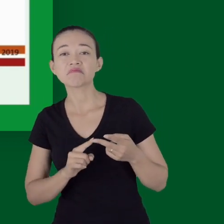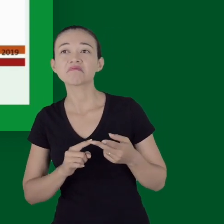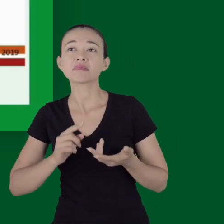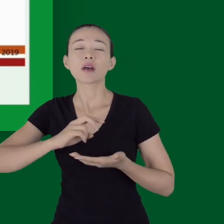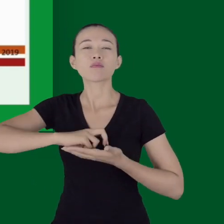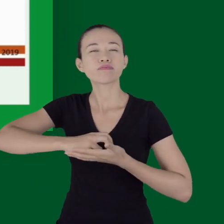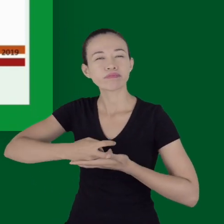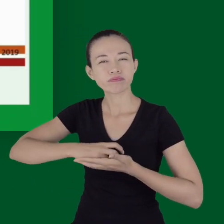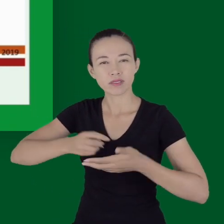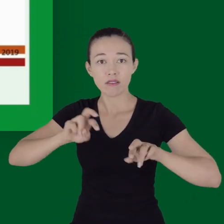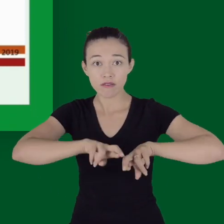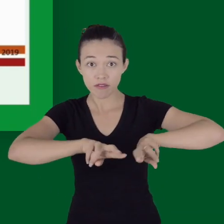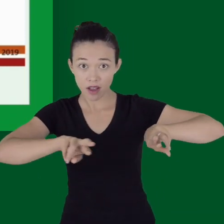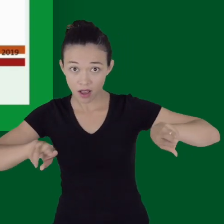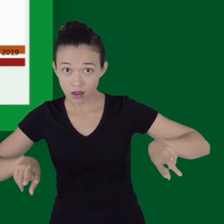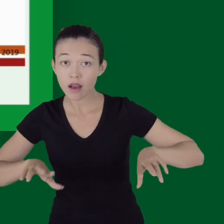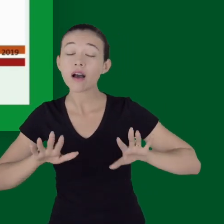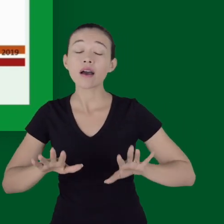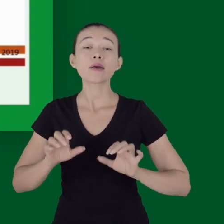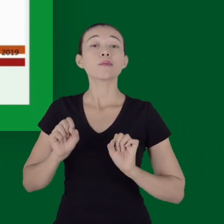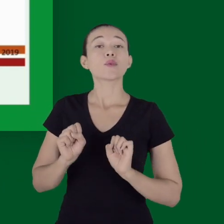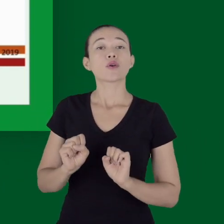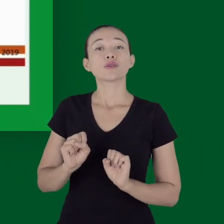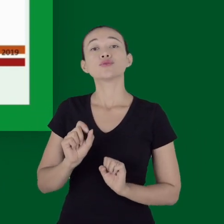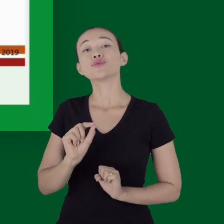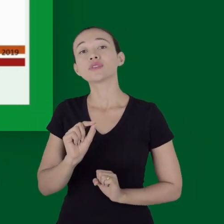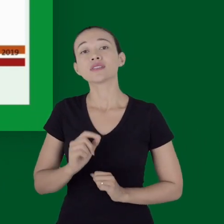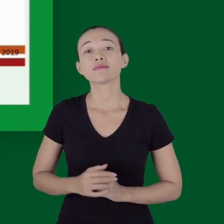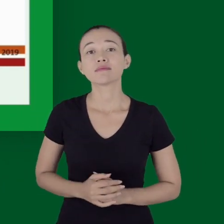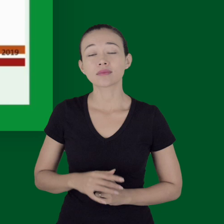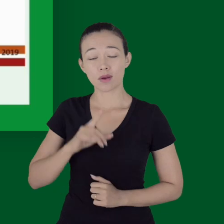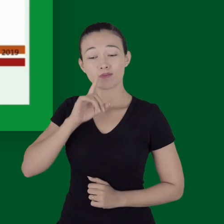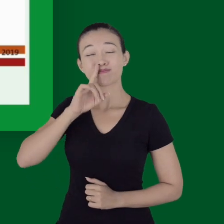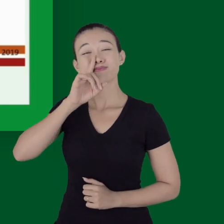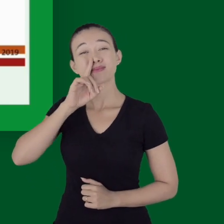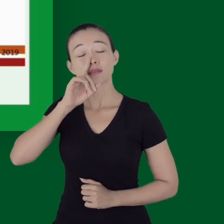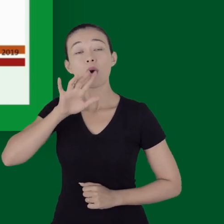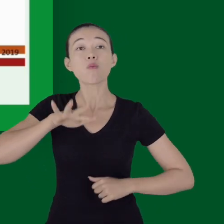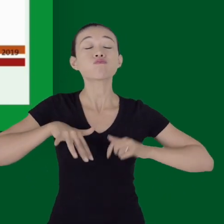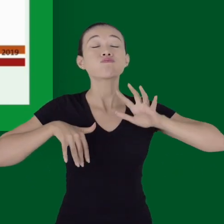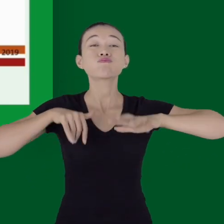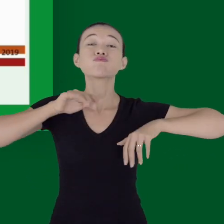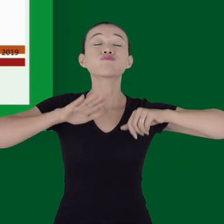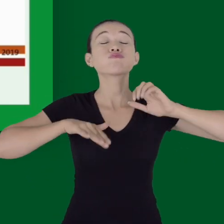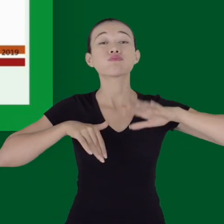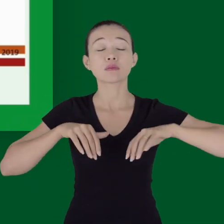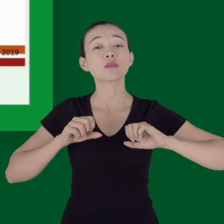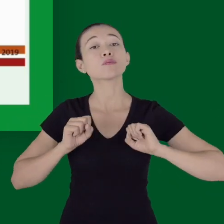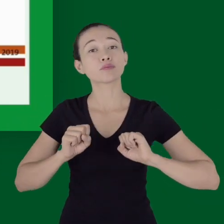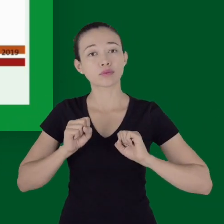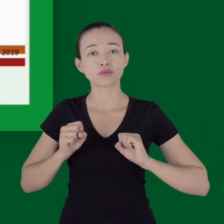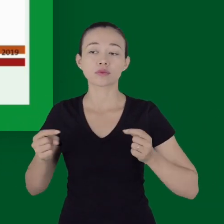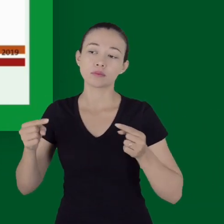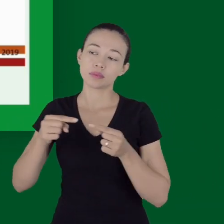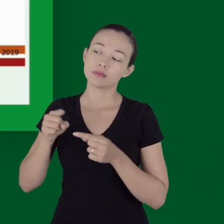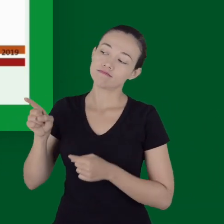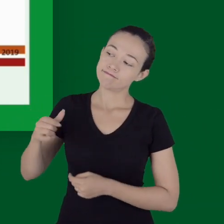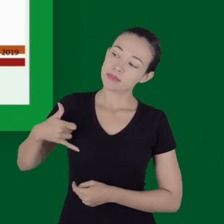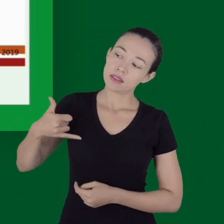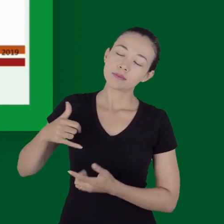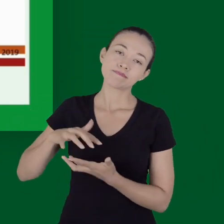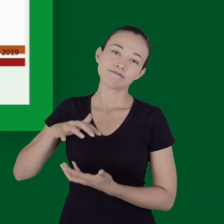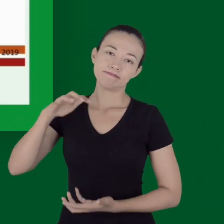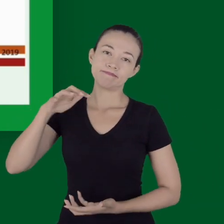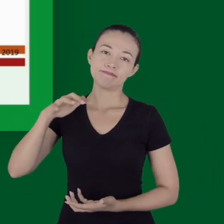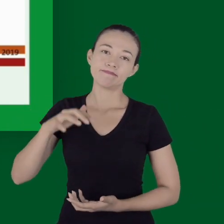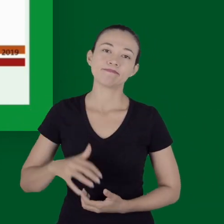exemplo, eventos cardíacos ou episódios convulsivos, tudo isso aumenta o risco